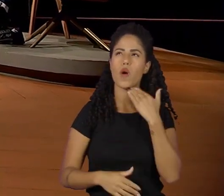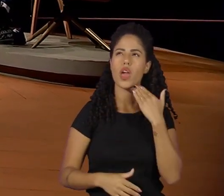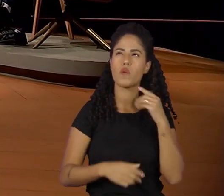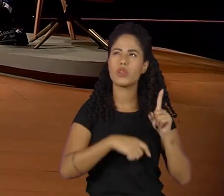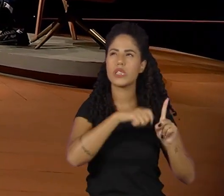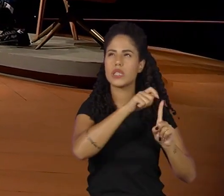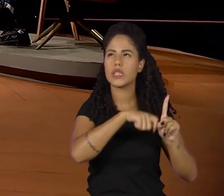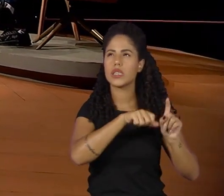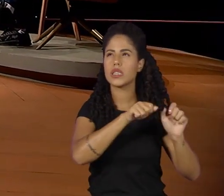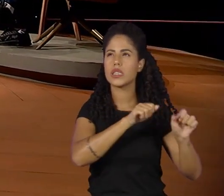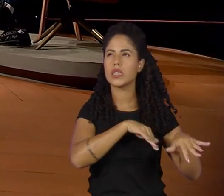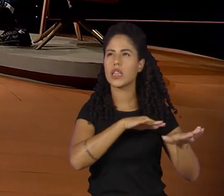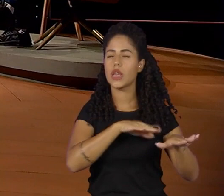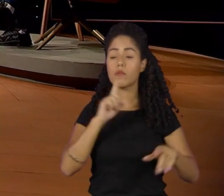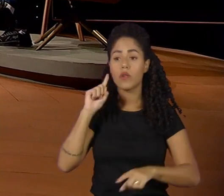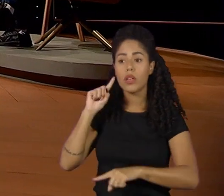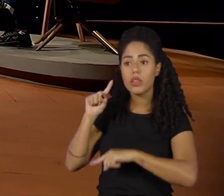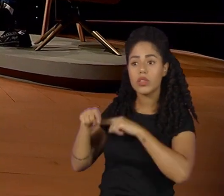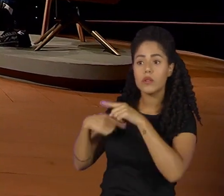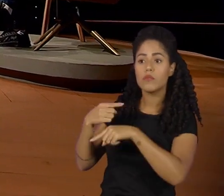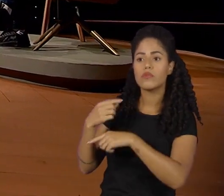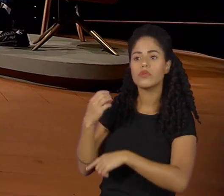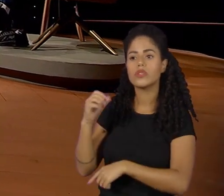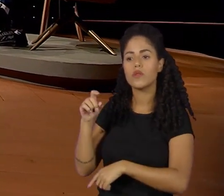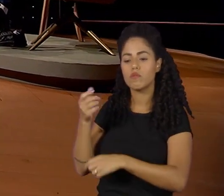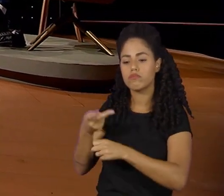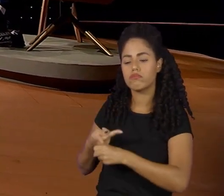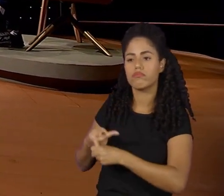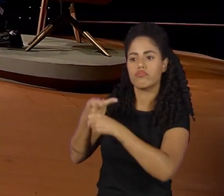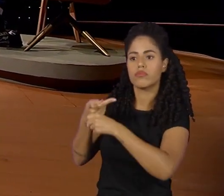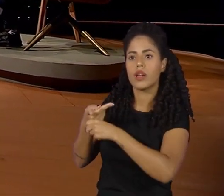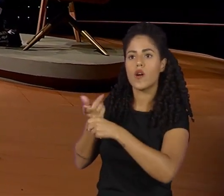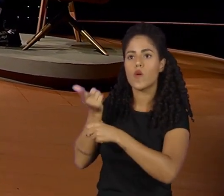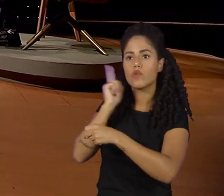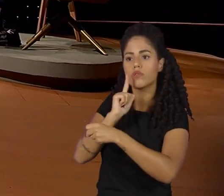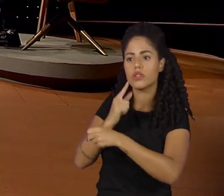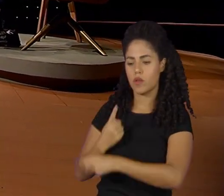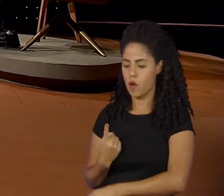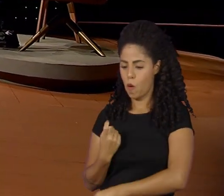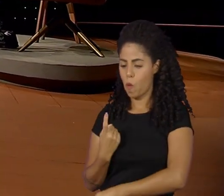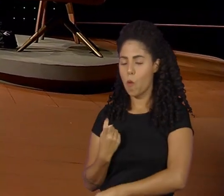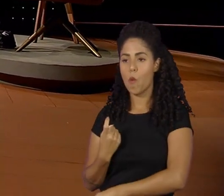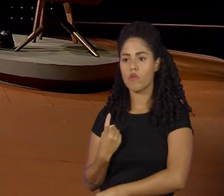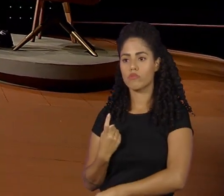estava ganhando o prêmio de revelação do rádio pernambucano. Olha. Só tinha eu, né? Também.